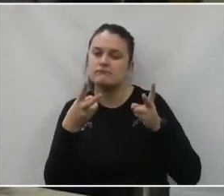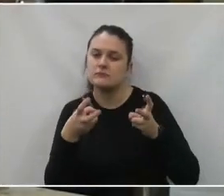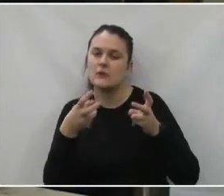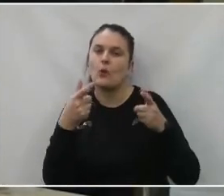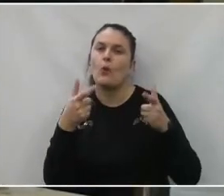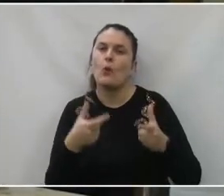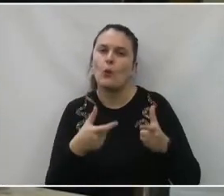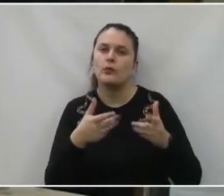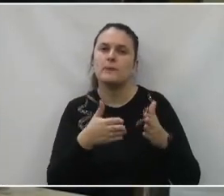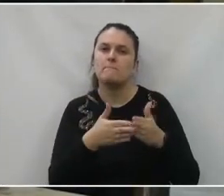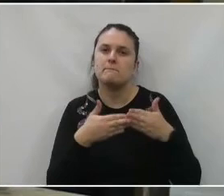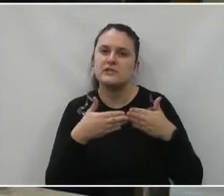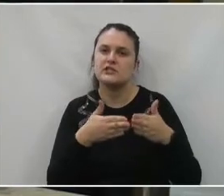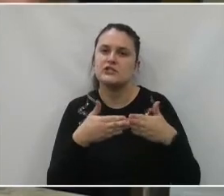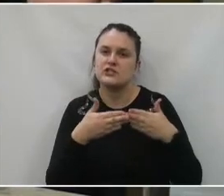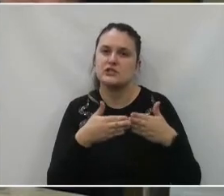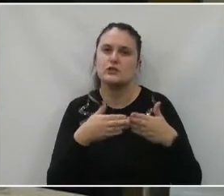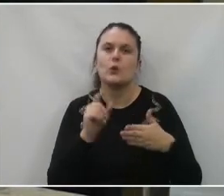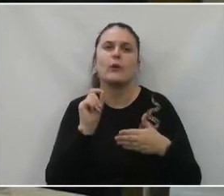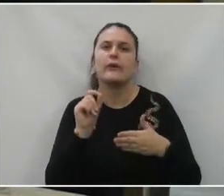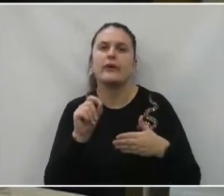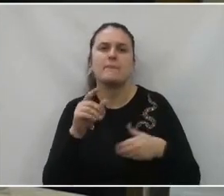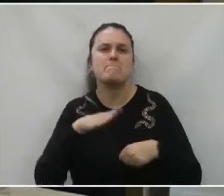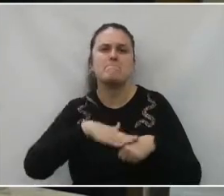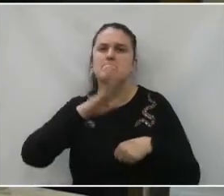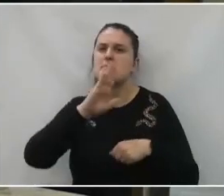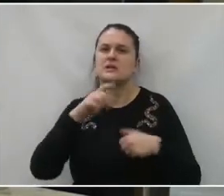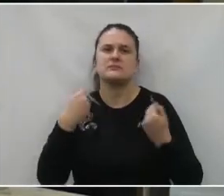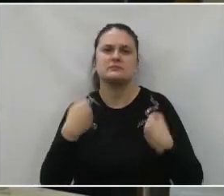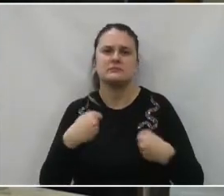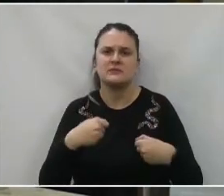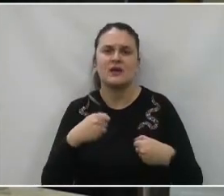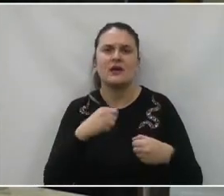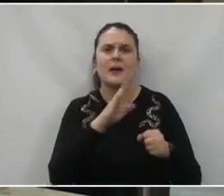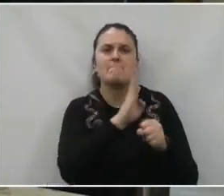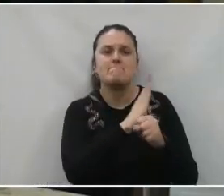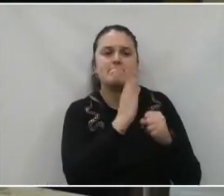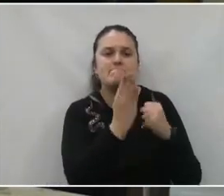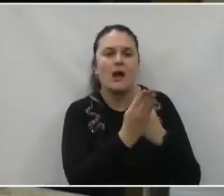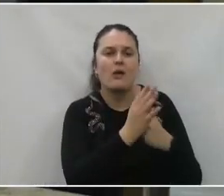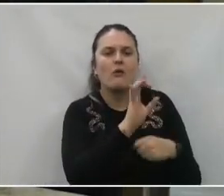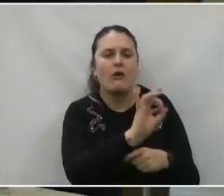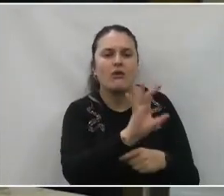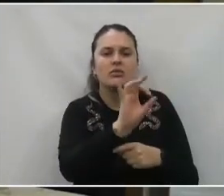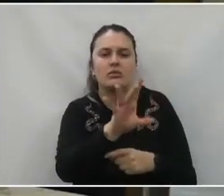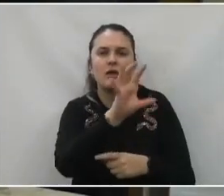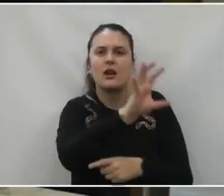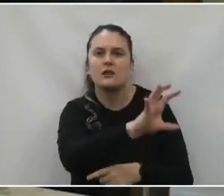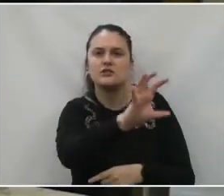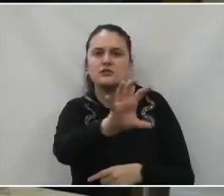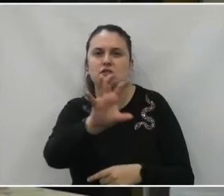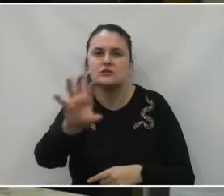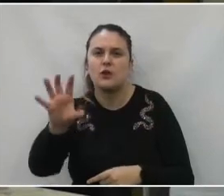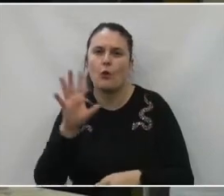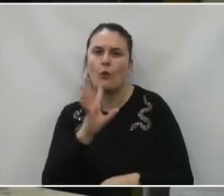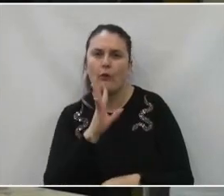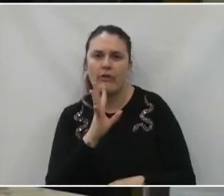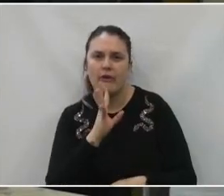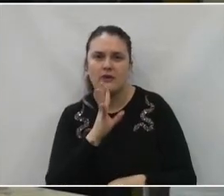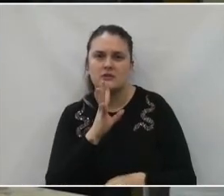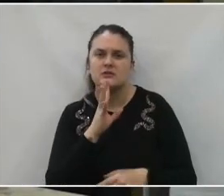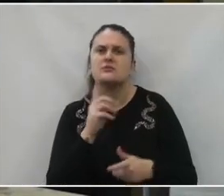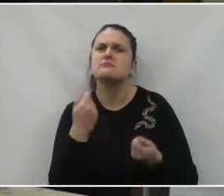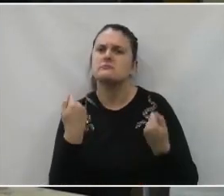for solicitado as necessidades que cada bairro, que cada região que você conhece,